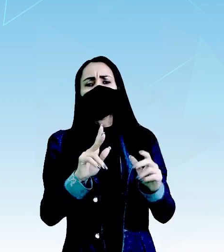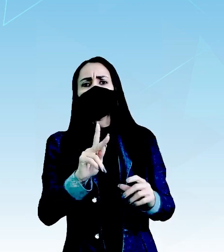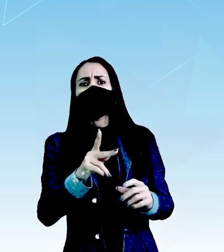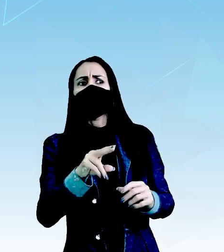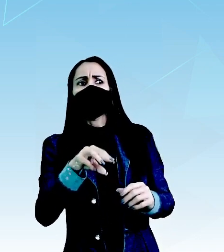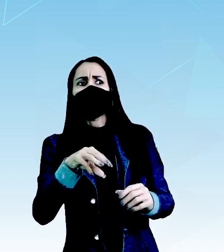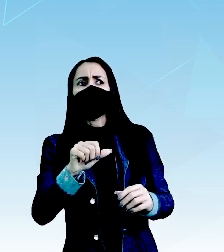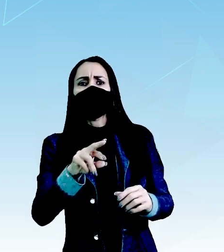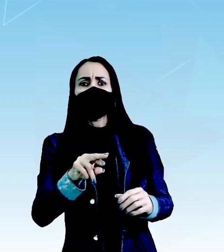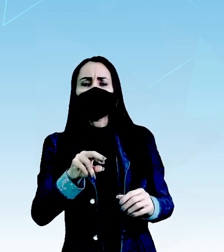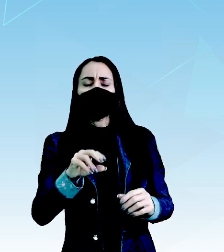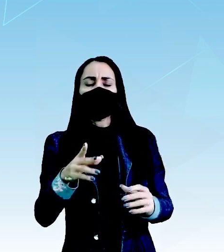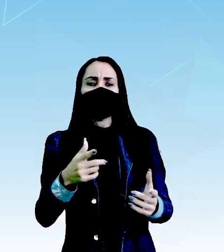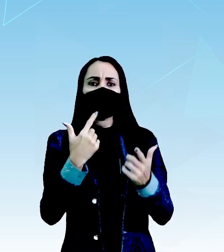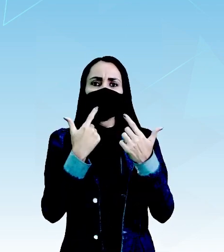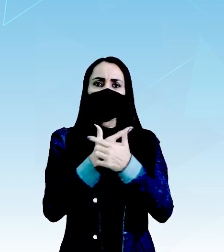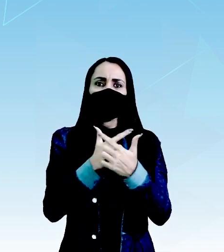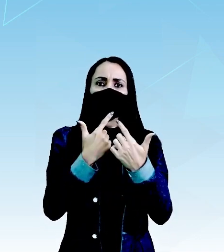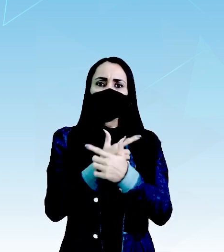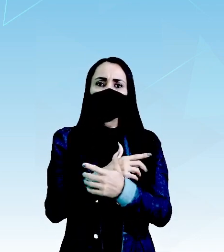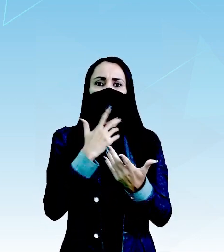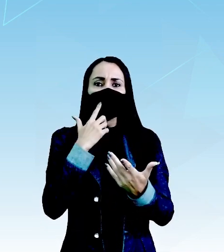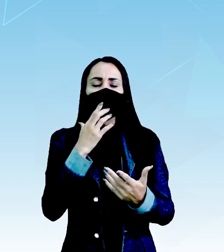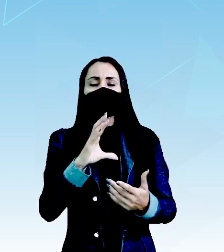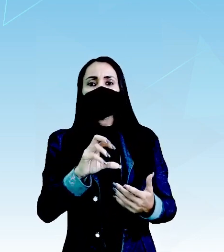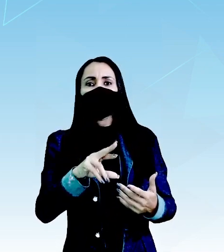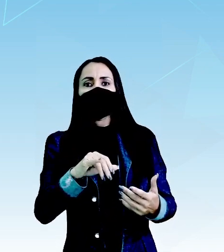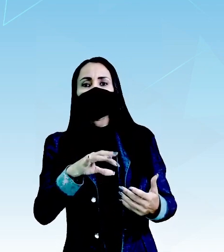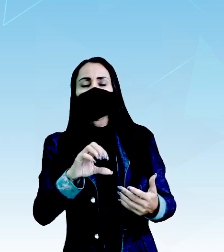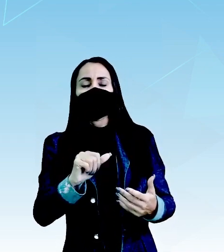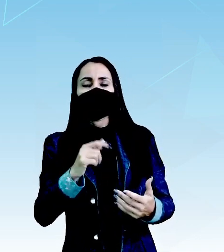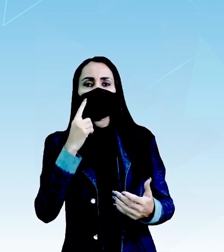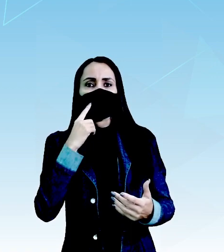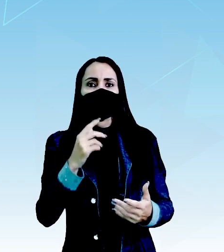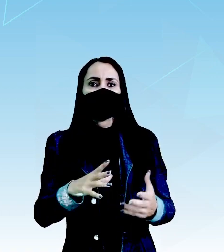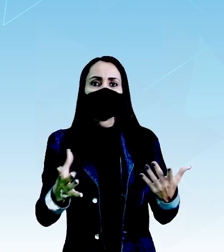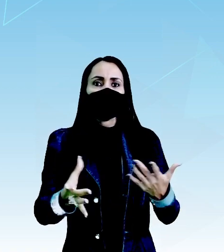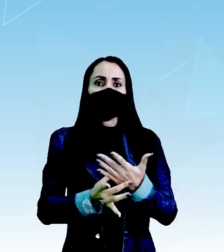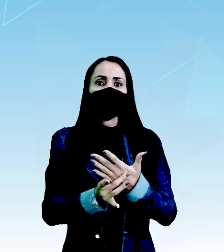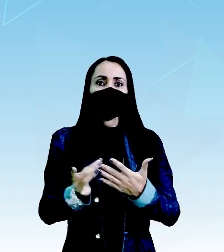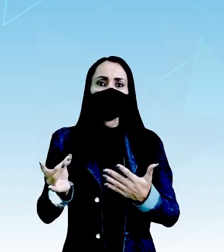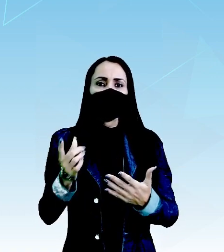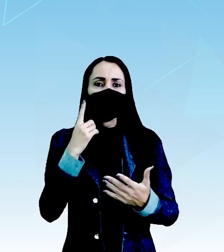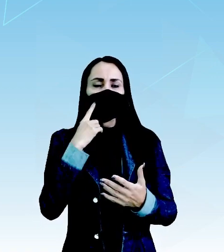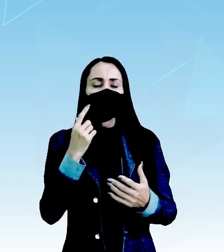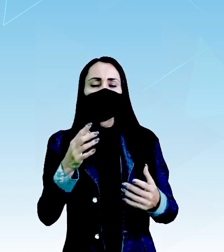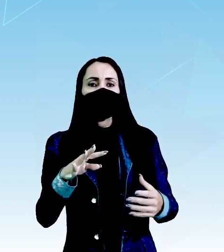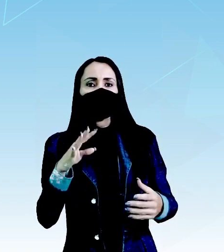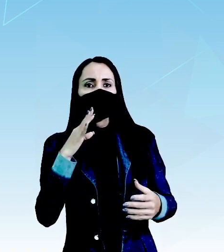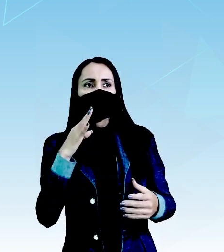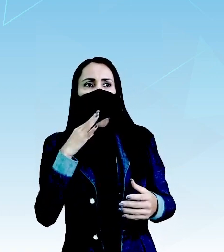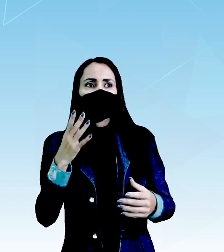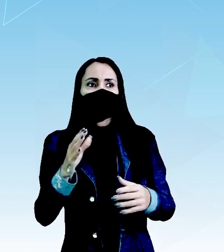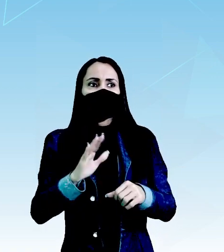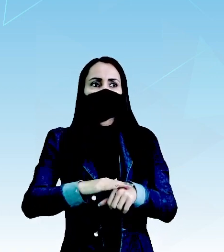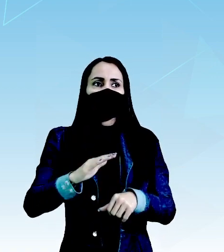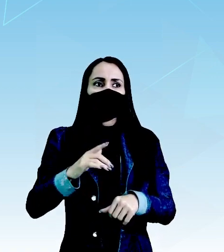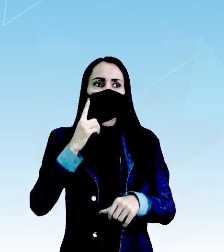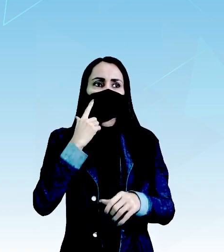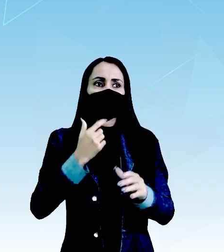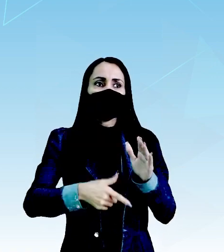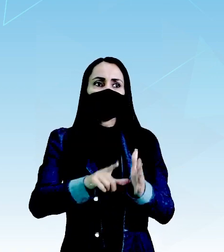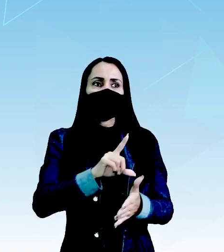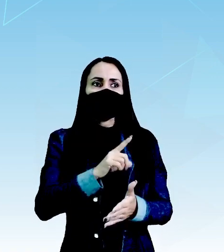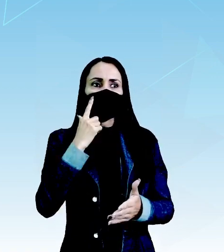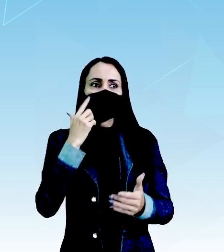e a crítica? E essa palavra multissemiótico ou multissemiose, vamos conhecer. Mas antes